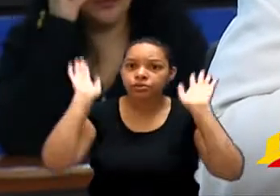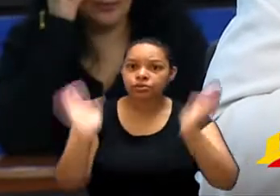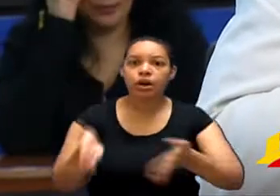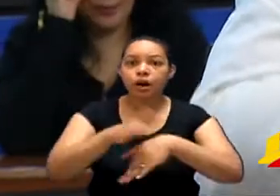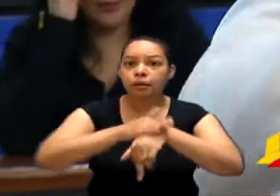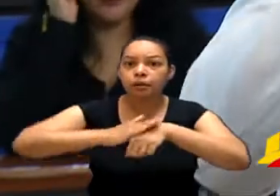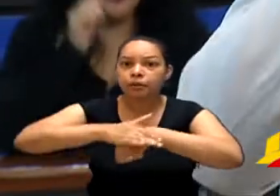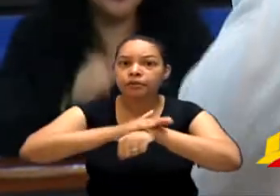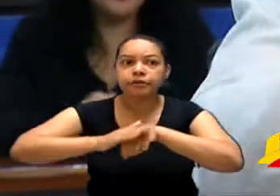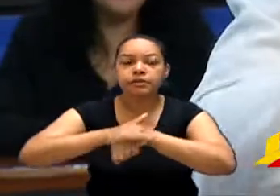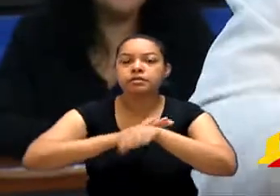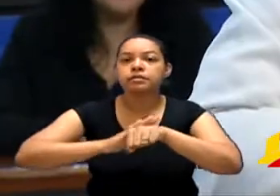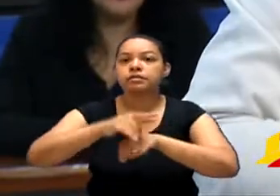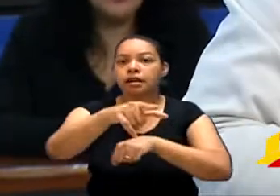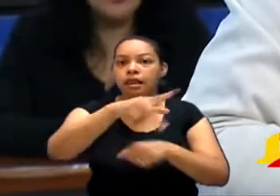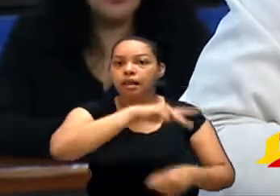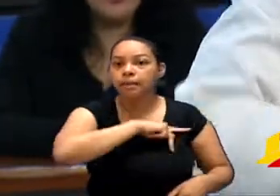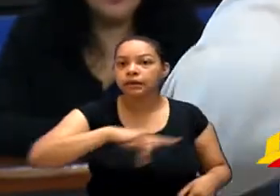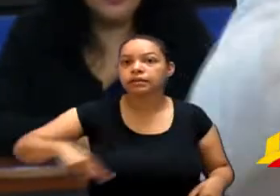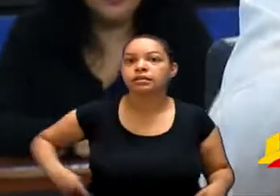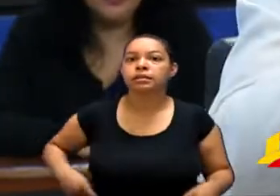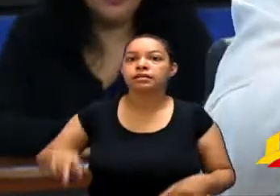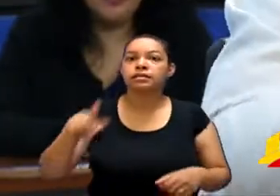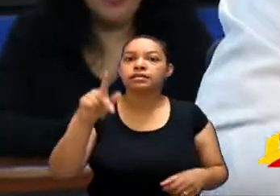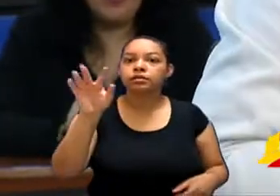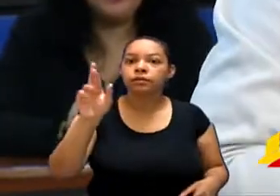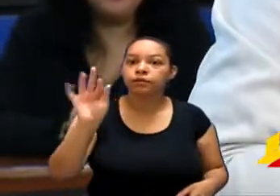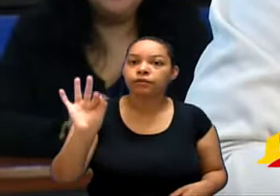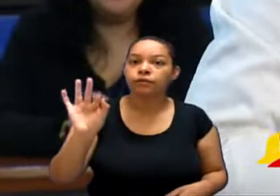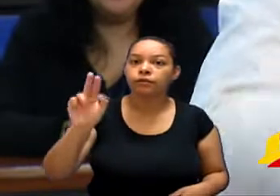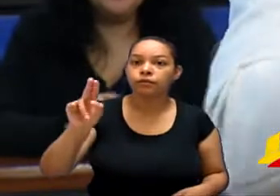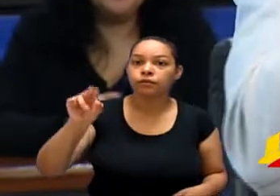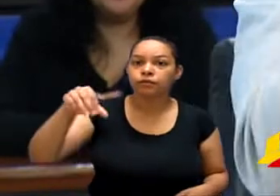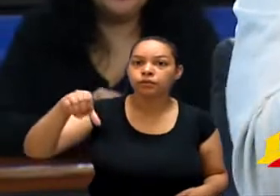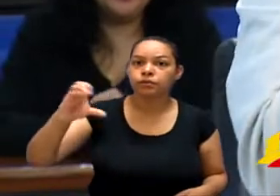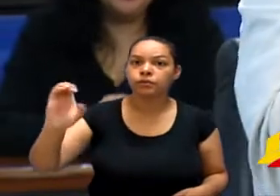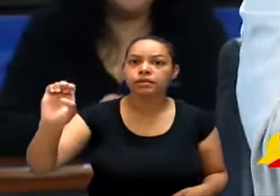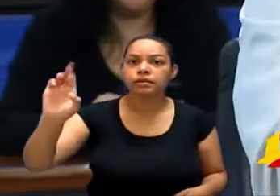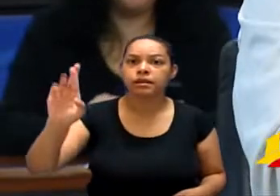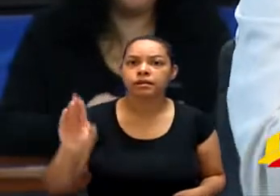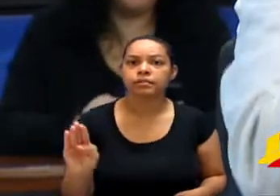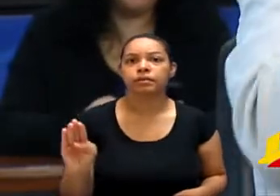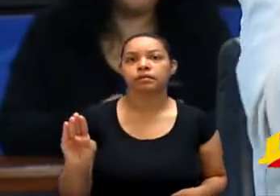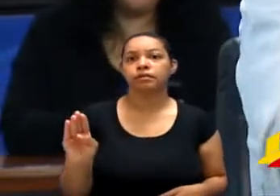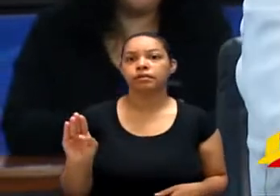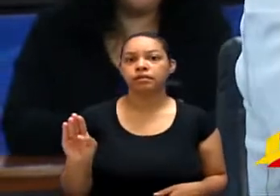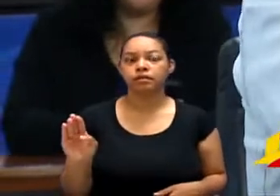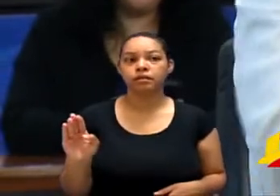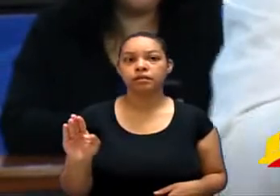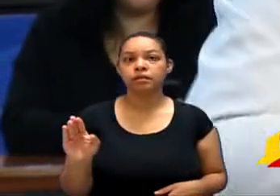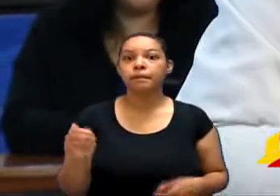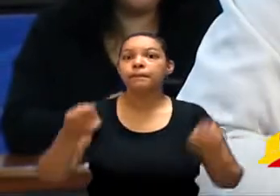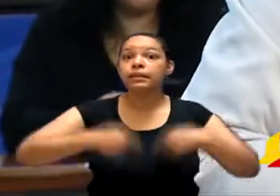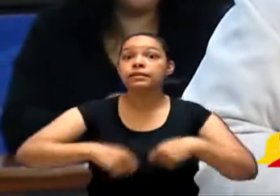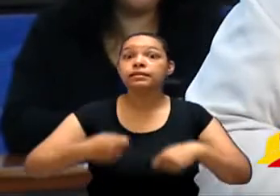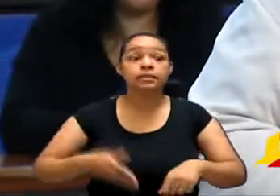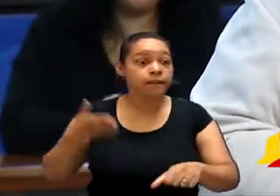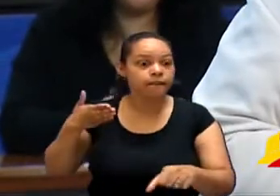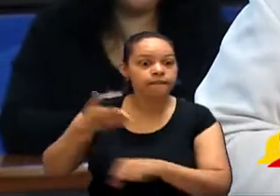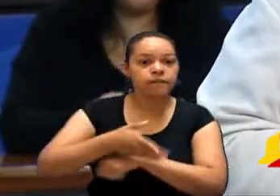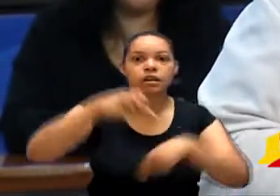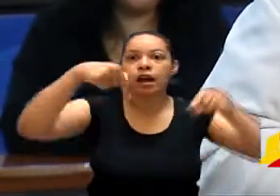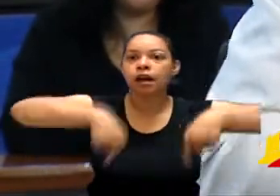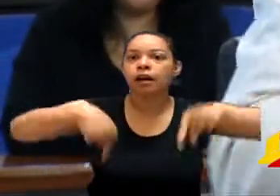funserv e já pedi Doutor Hélio por várias vezes para que eles venham a público e diga ao servidor o que está